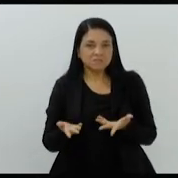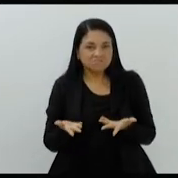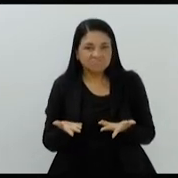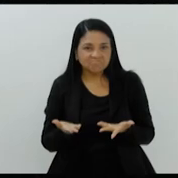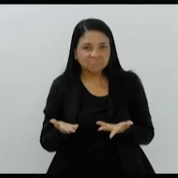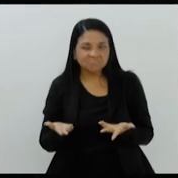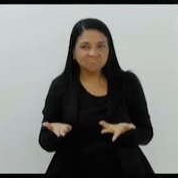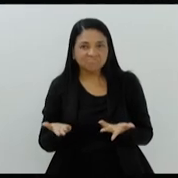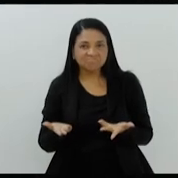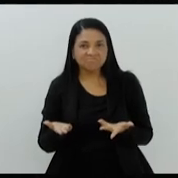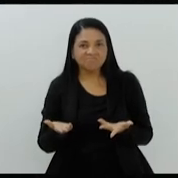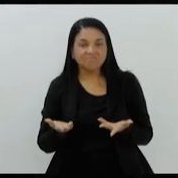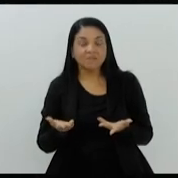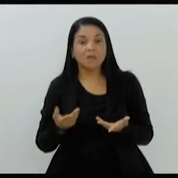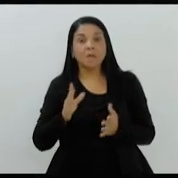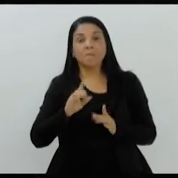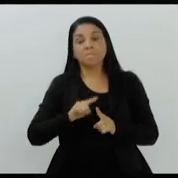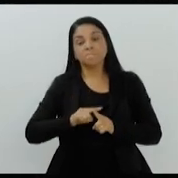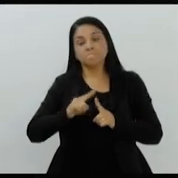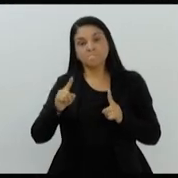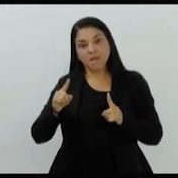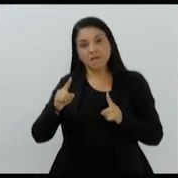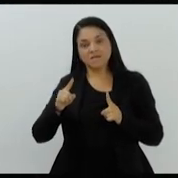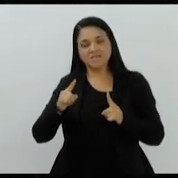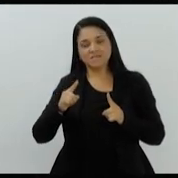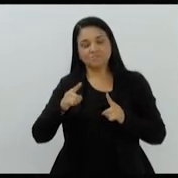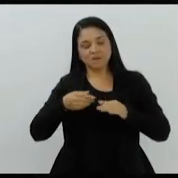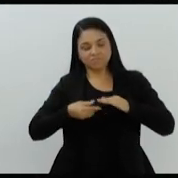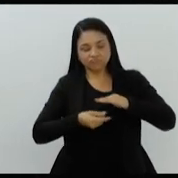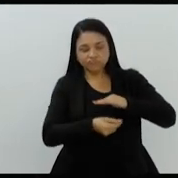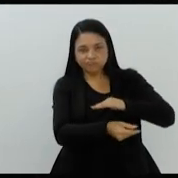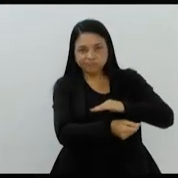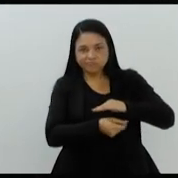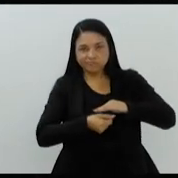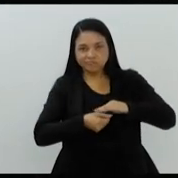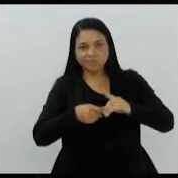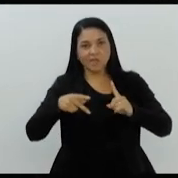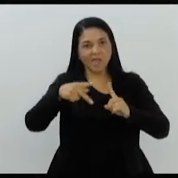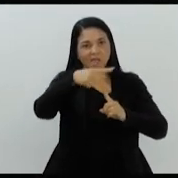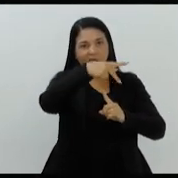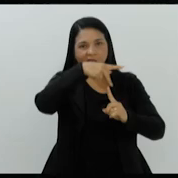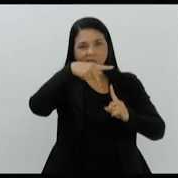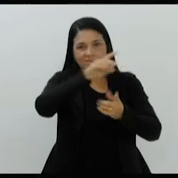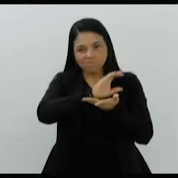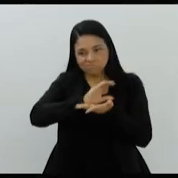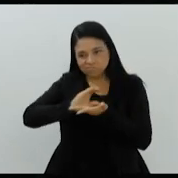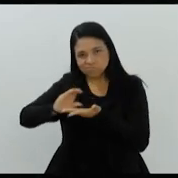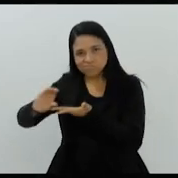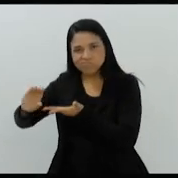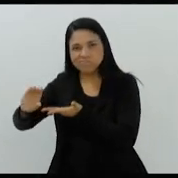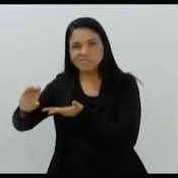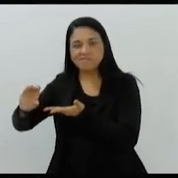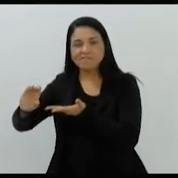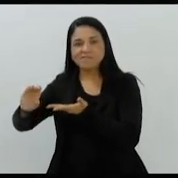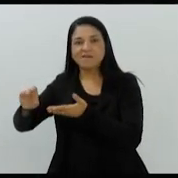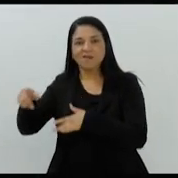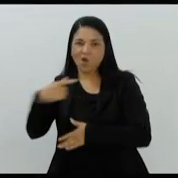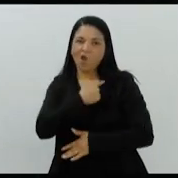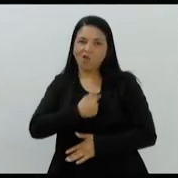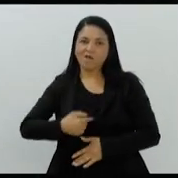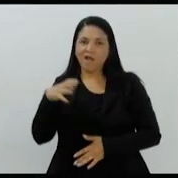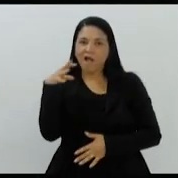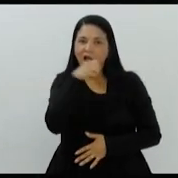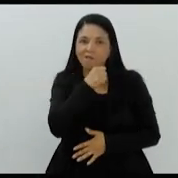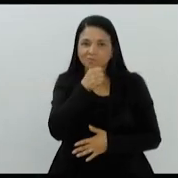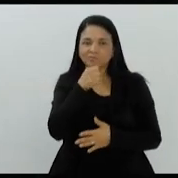Mas, para meter a mão nos recursos do Rio Previdência, ele rapidamente